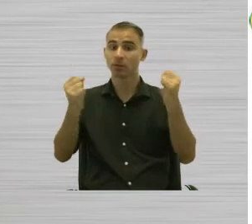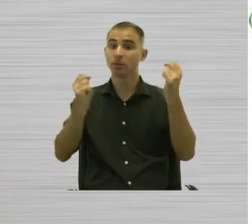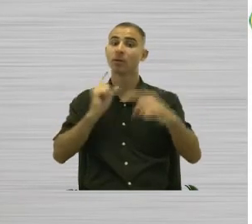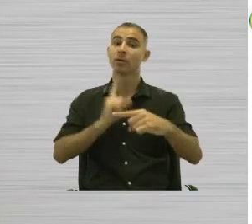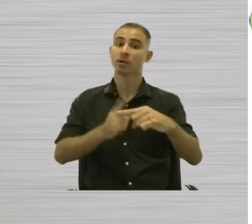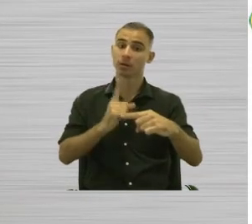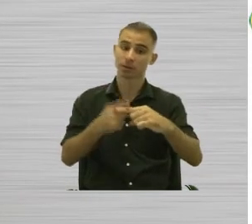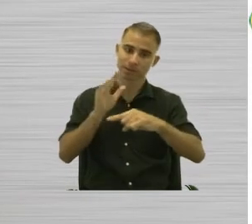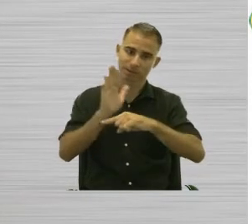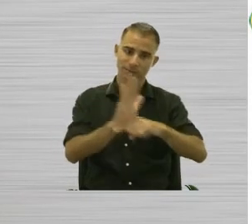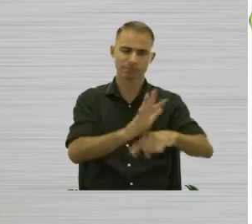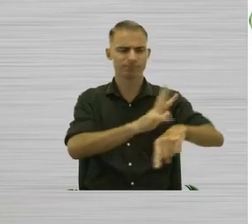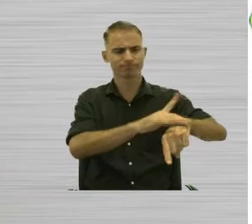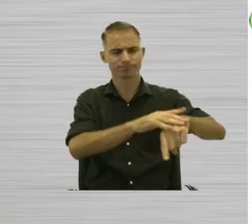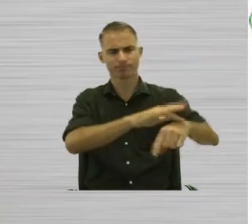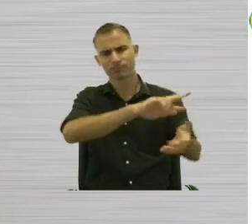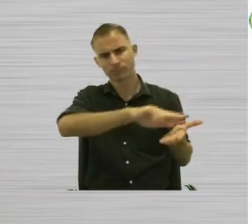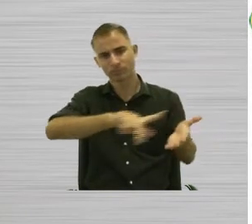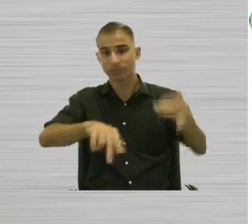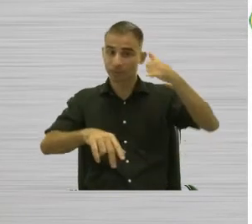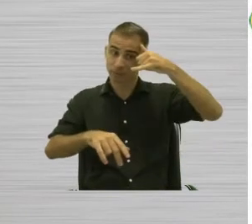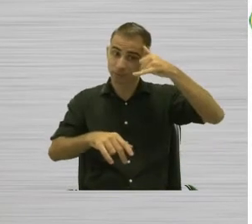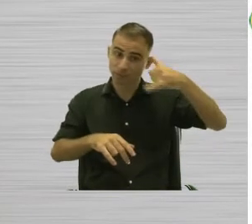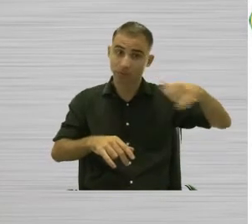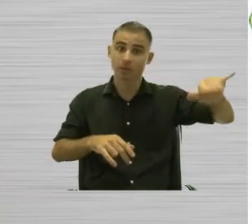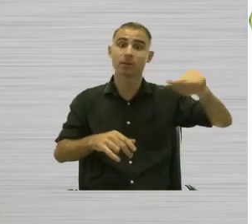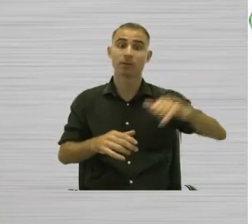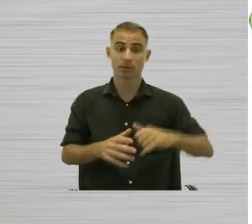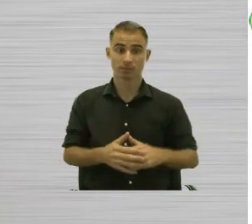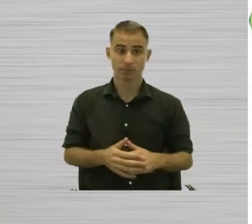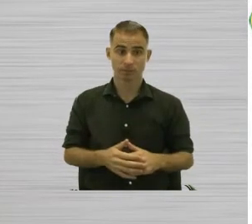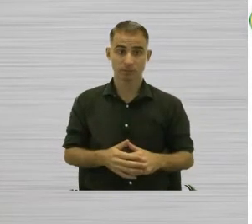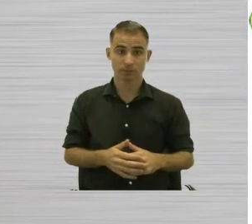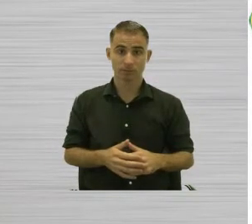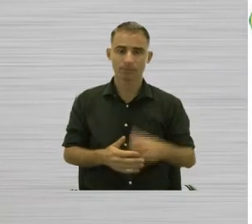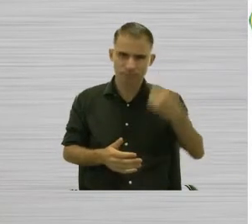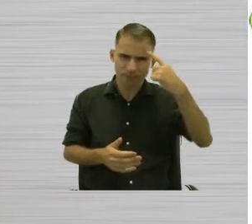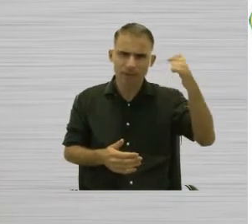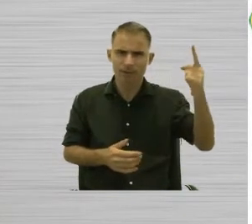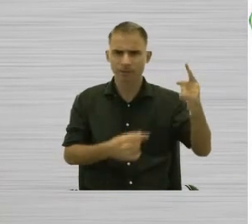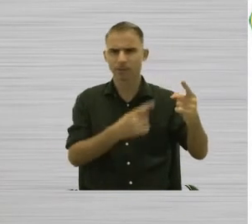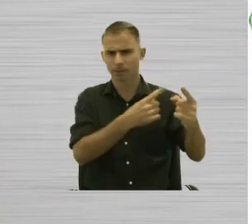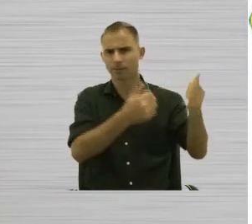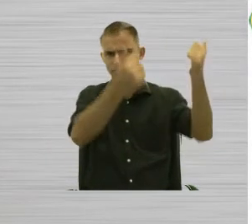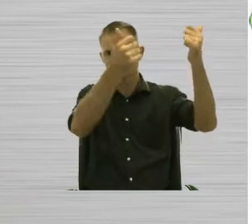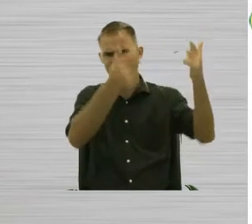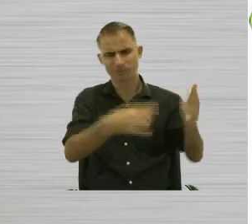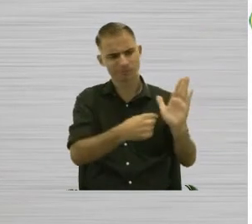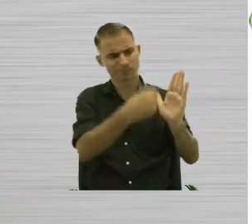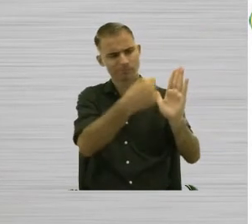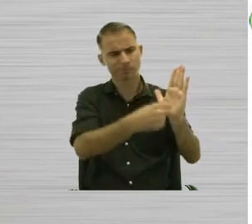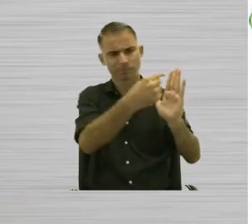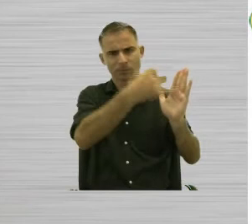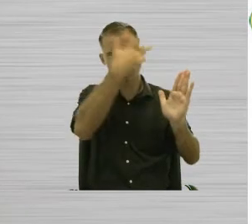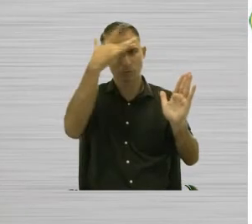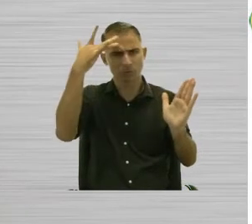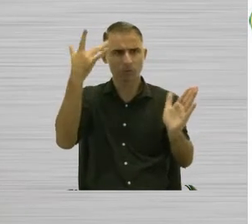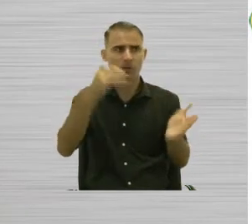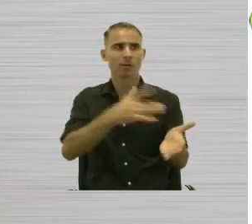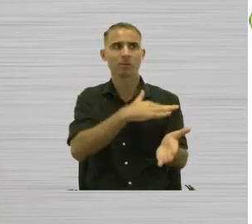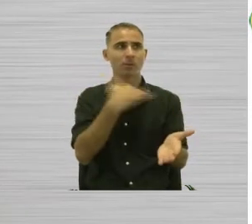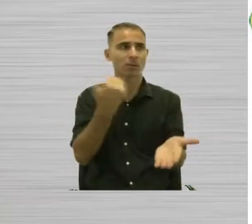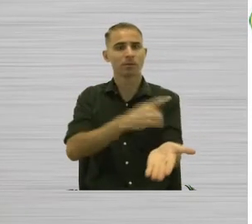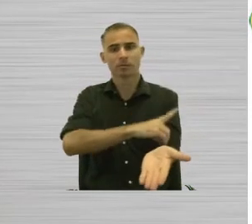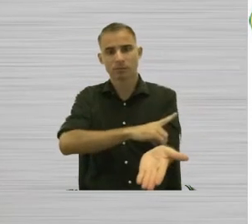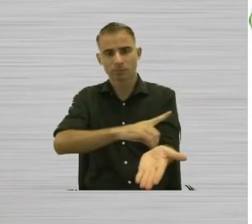que refletem, inclusive, no combate àquelas doenças crônicas que a gente apresentou nos dados anteriores. Então, tem os